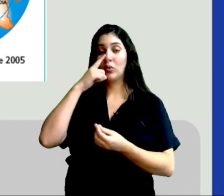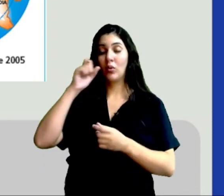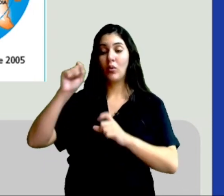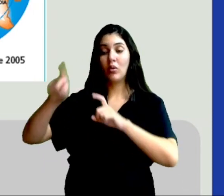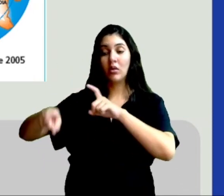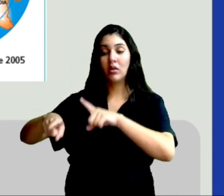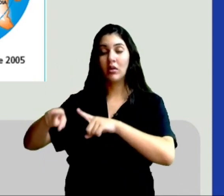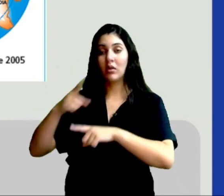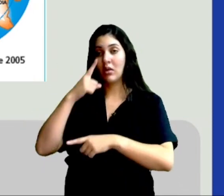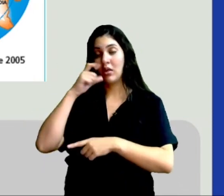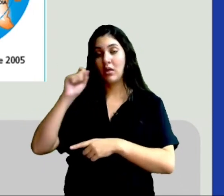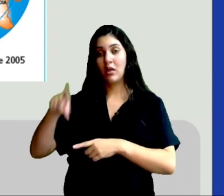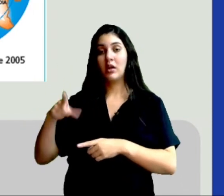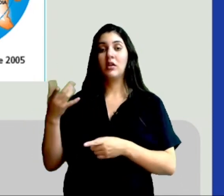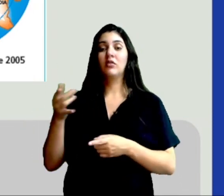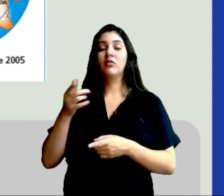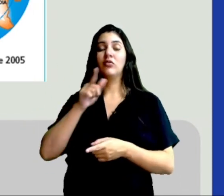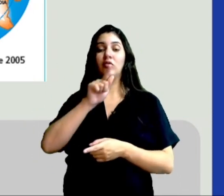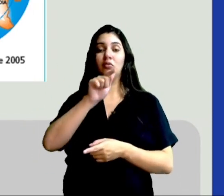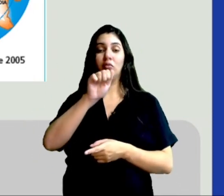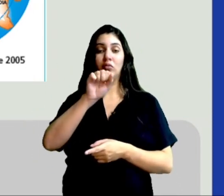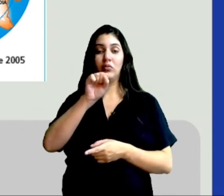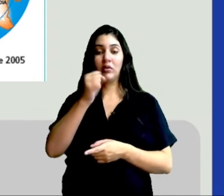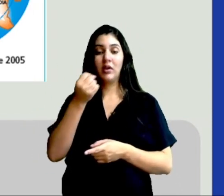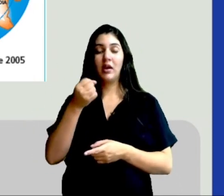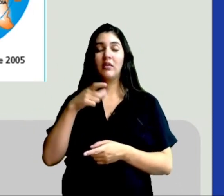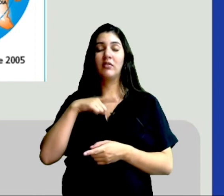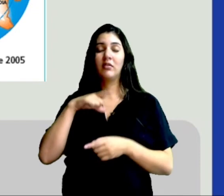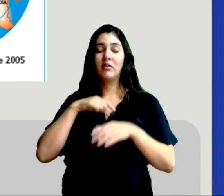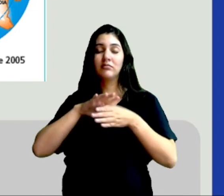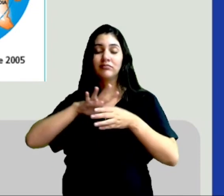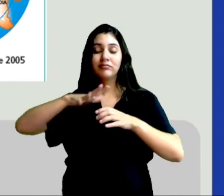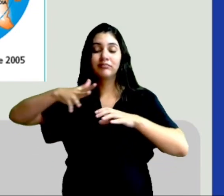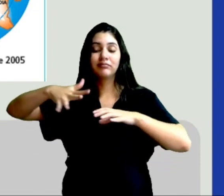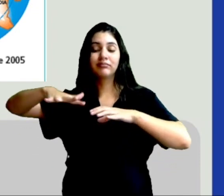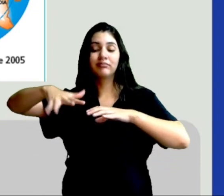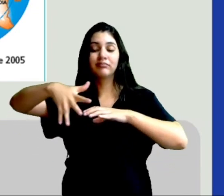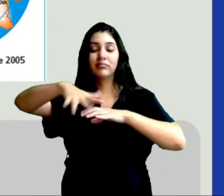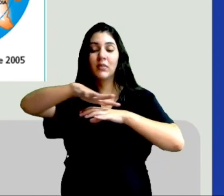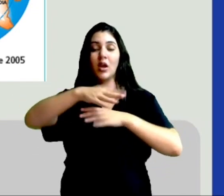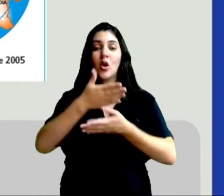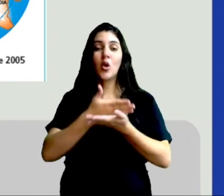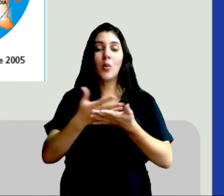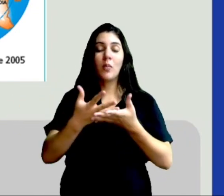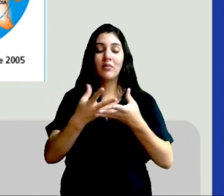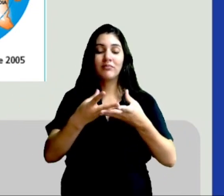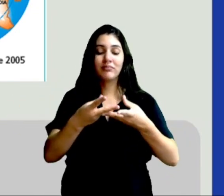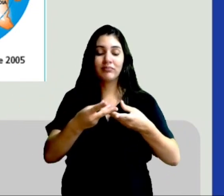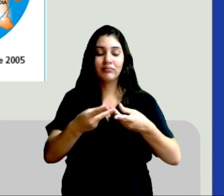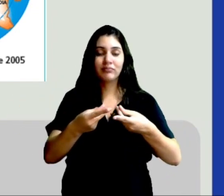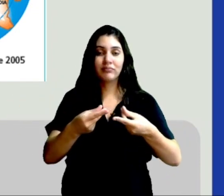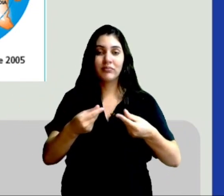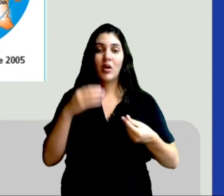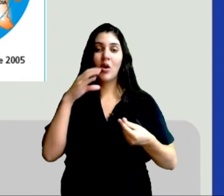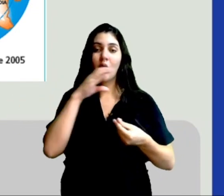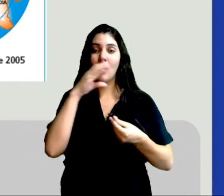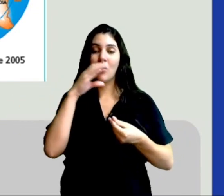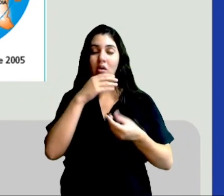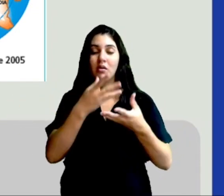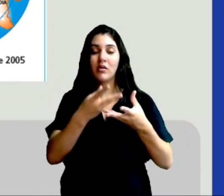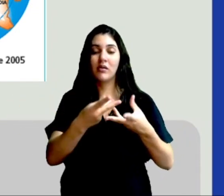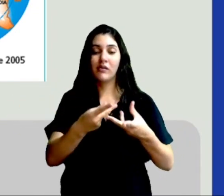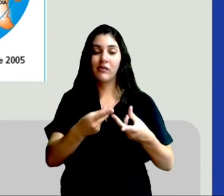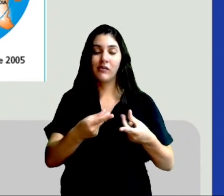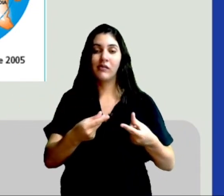que gases tóxicos vão sendo jogados na atmosfera, que causam uma camada que começam a reter o calor que irradia